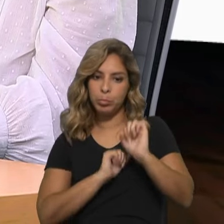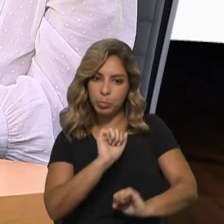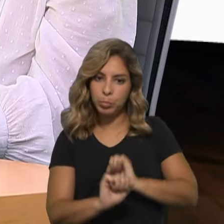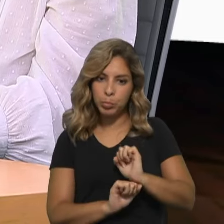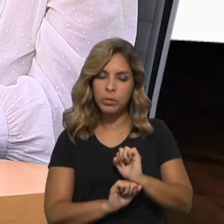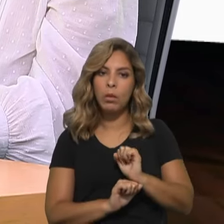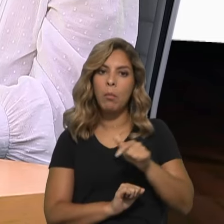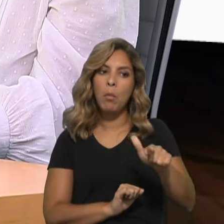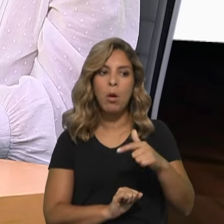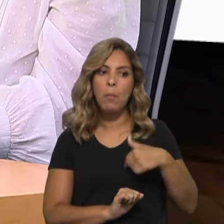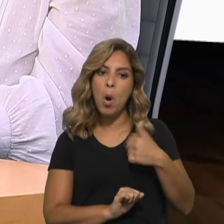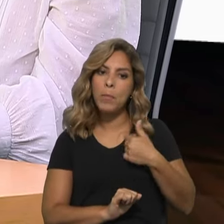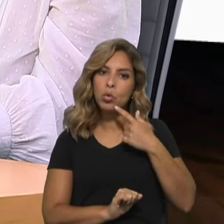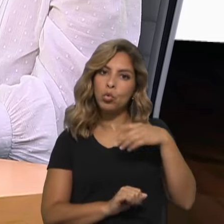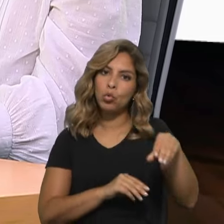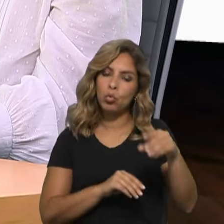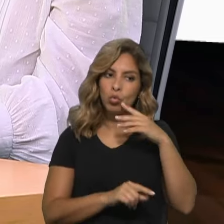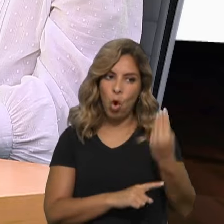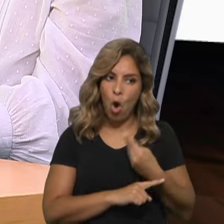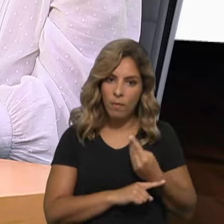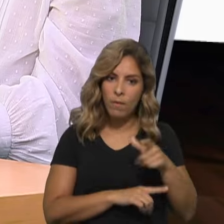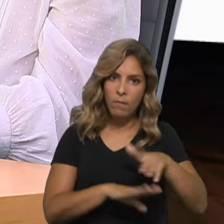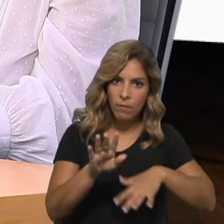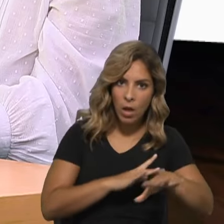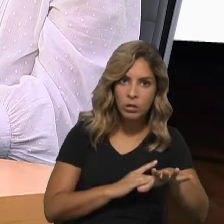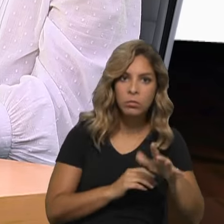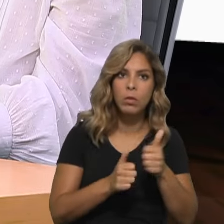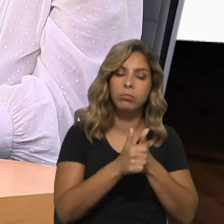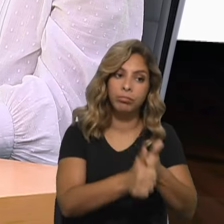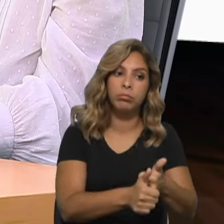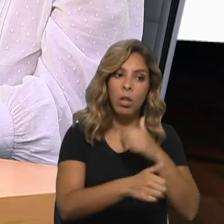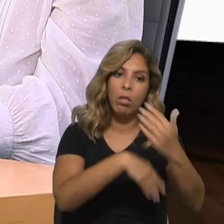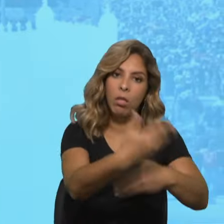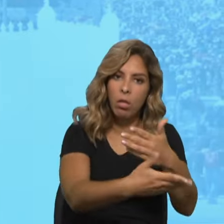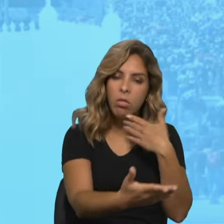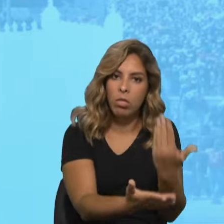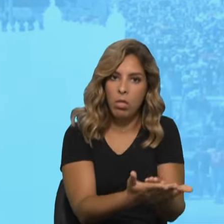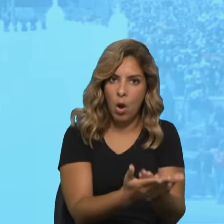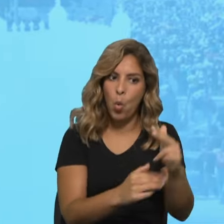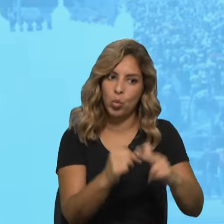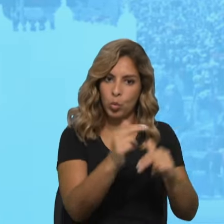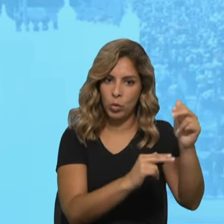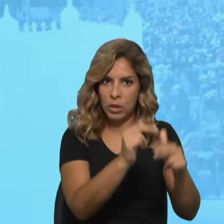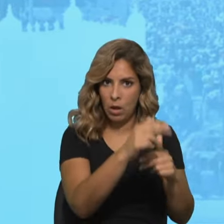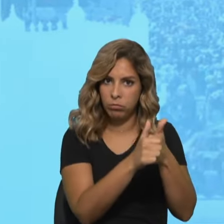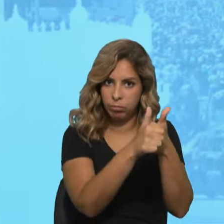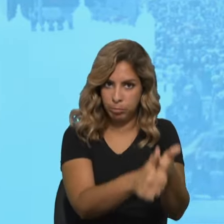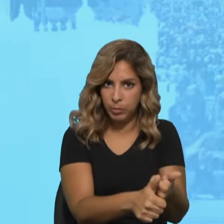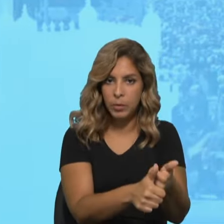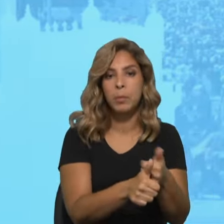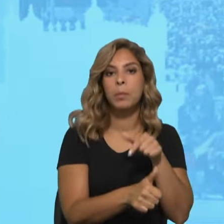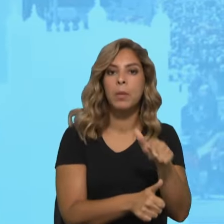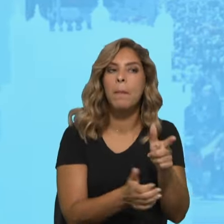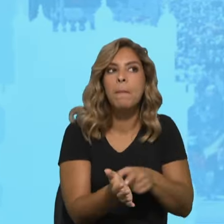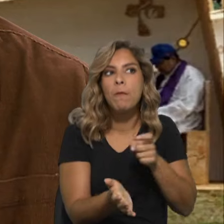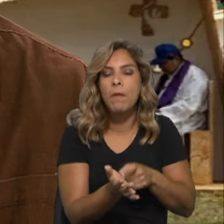próprios jovens fizeram Esse briefing e a partir desse briefing que o projeto foi se construindo e que os jovens foram ah percebendo as